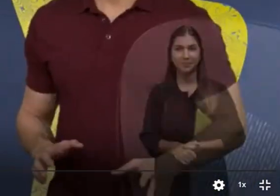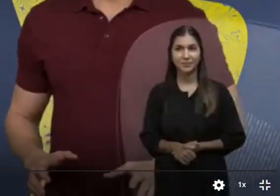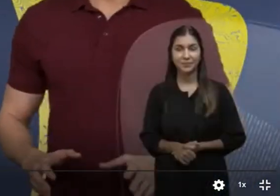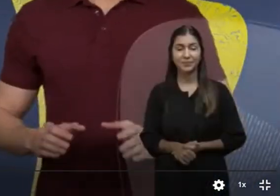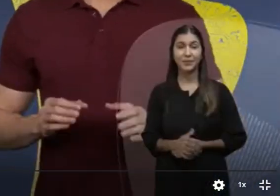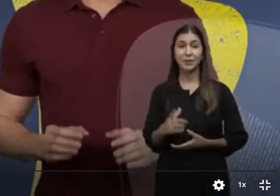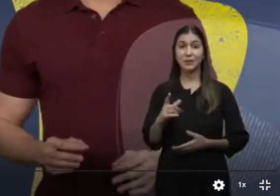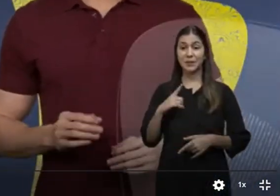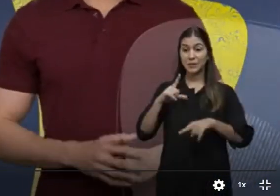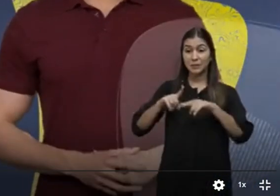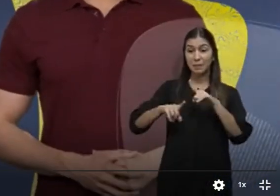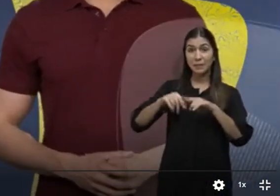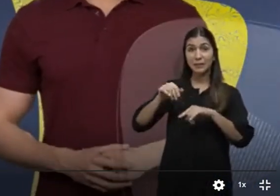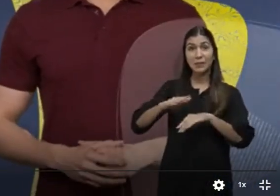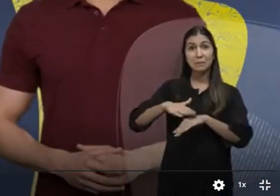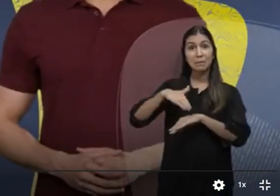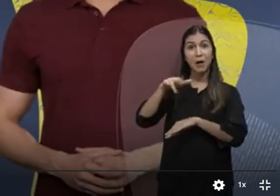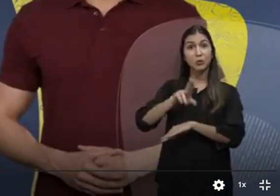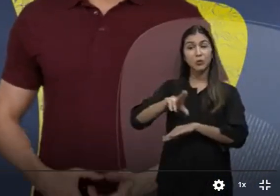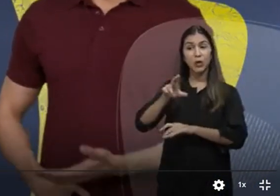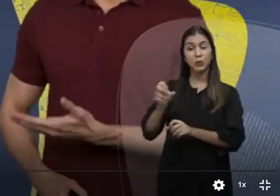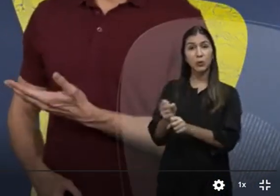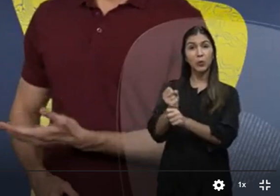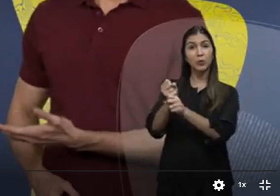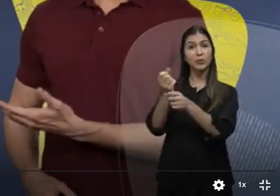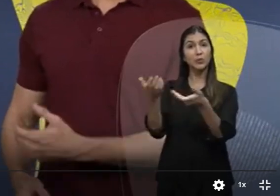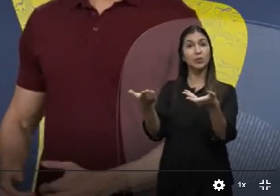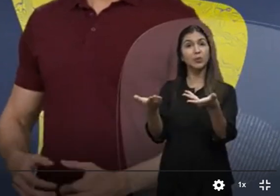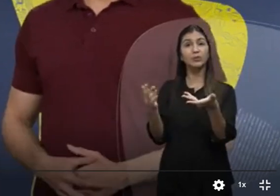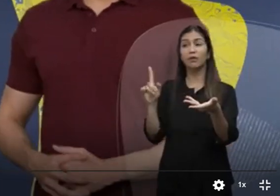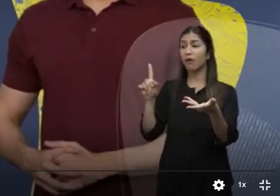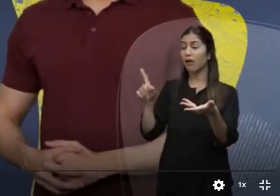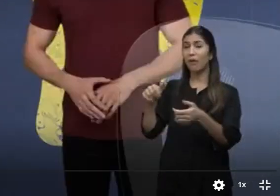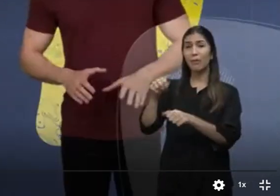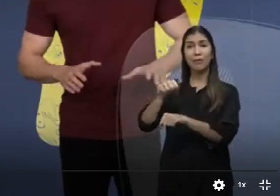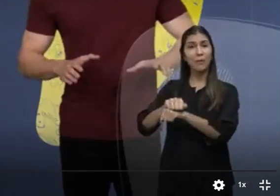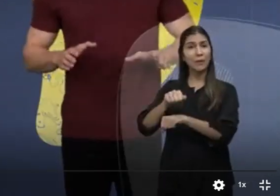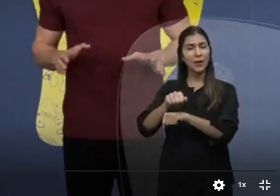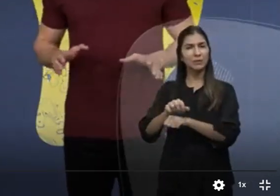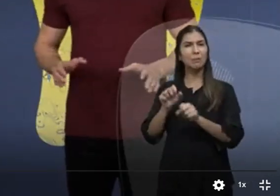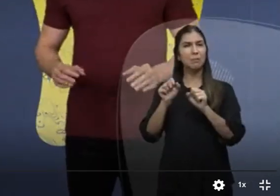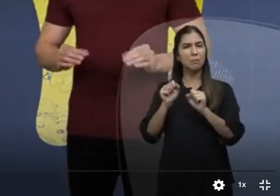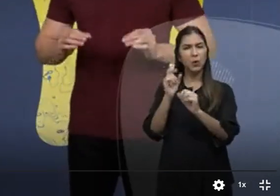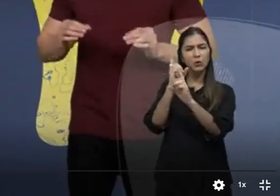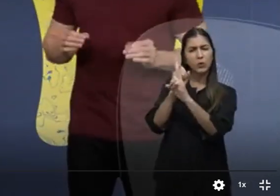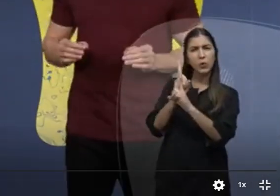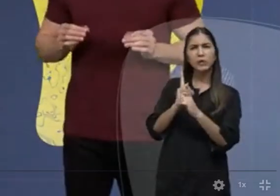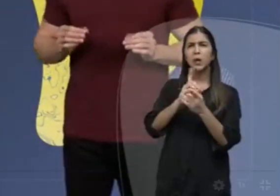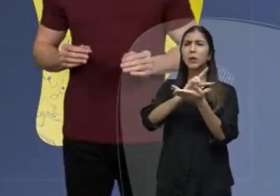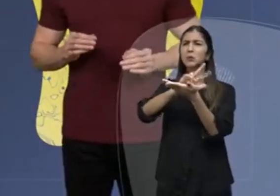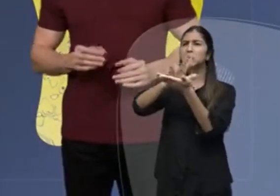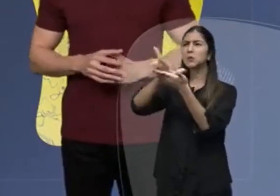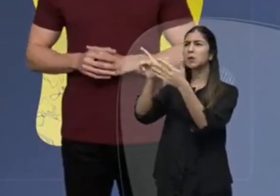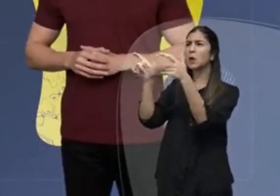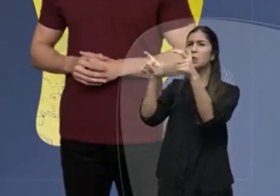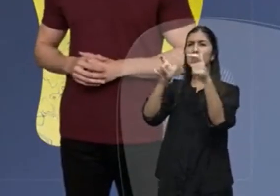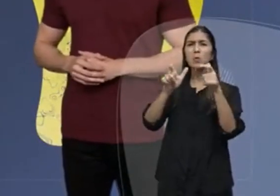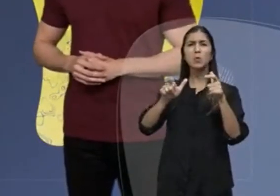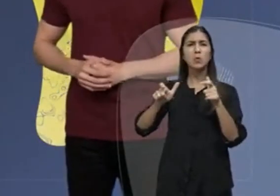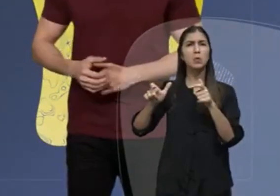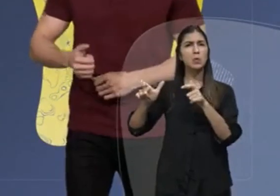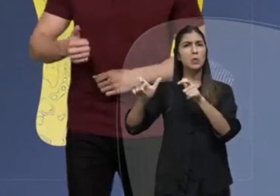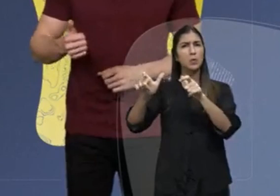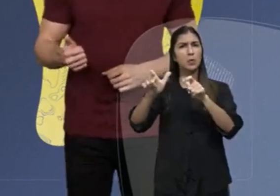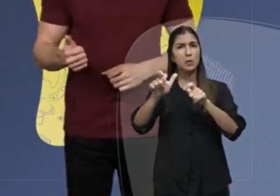Um dos materiais mais usados na construção civil é o concreto. Podemos encontrá-lo em diversos lugares ao nosso